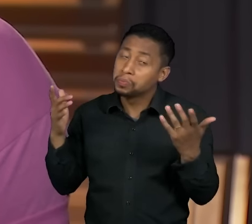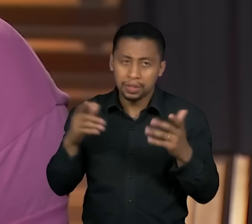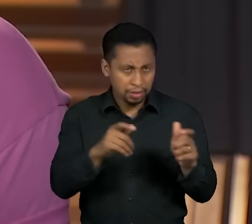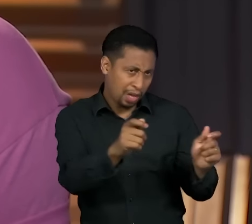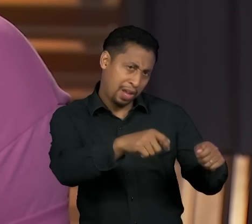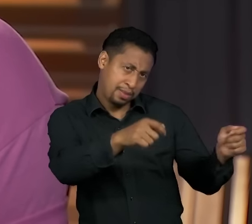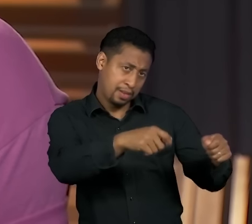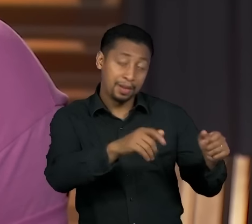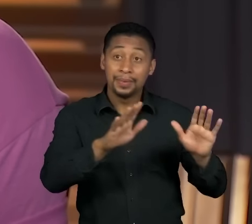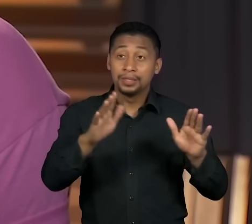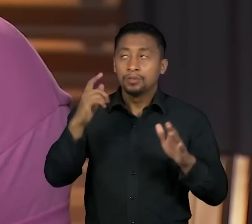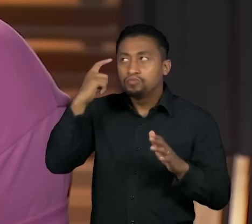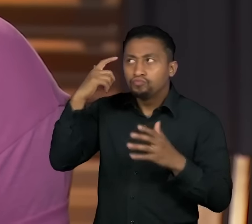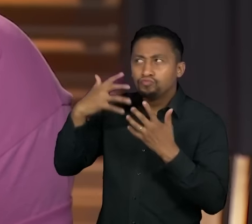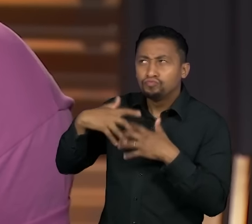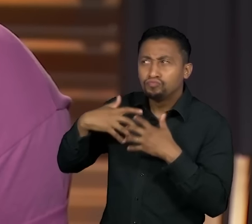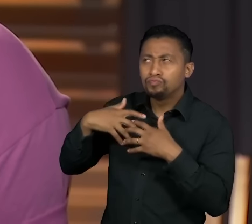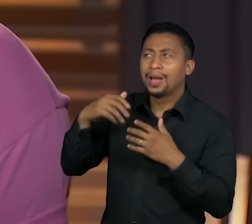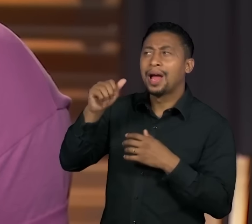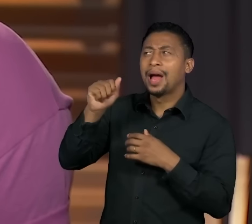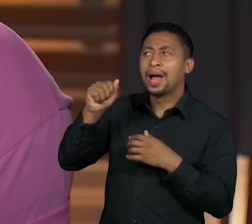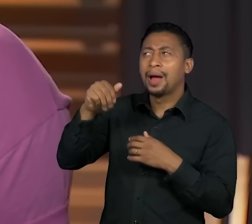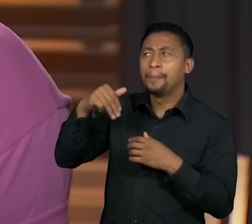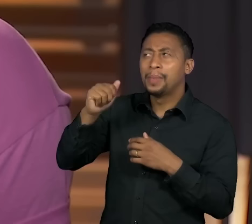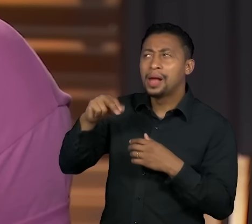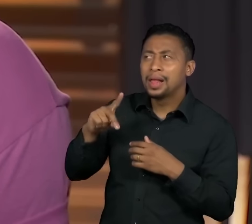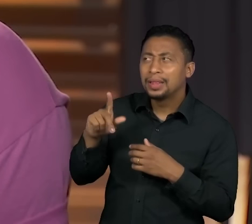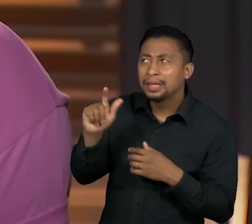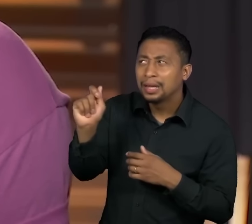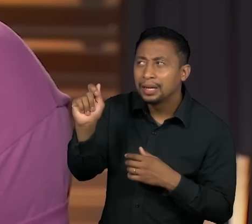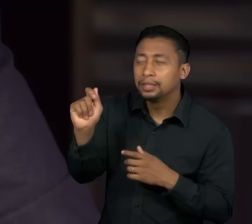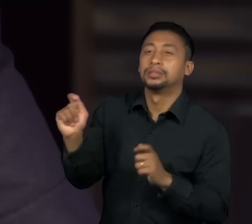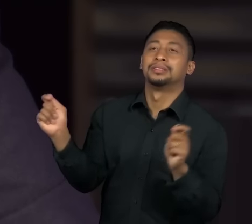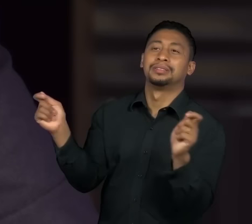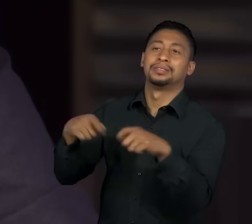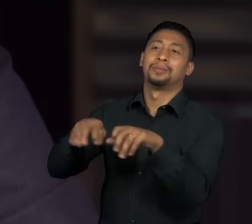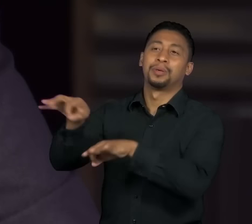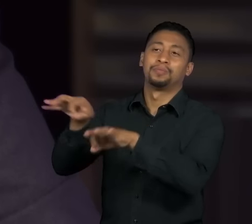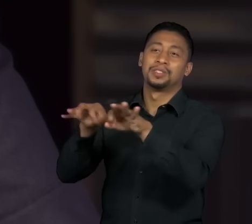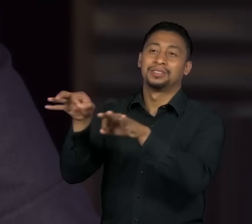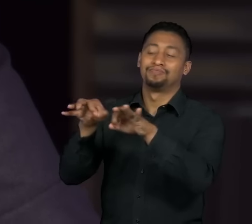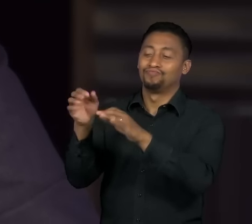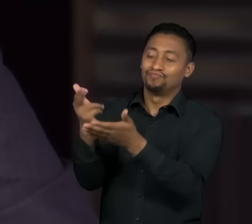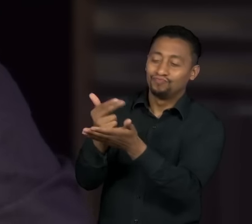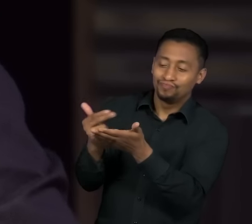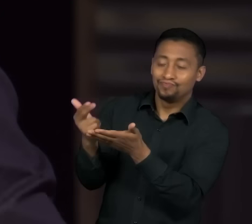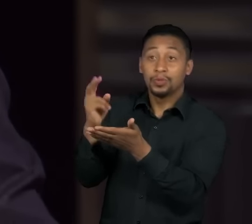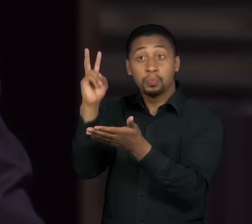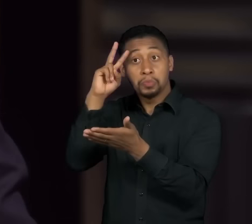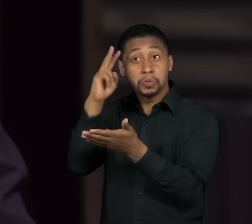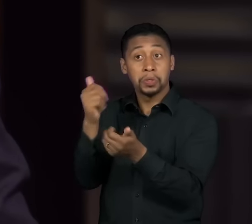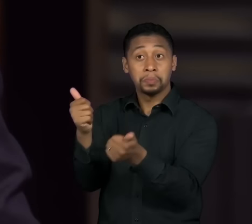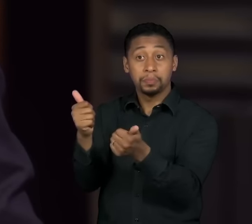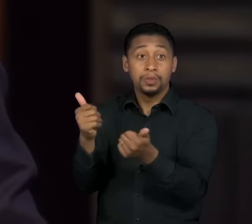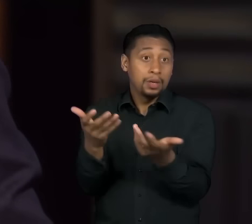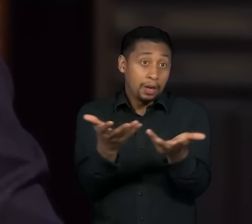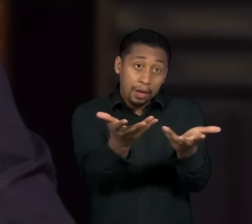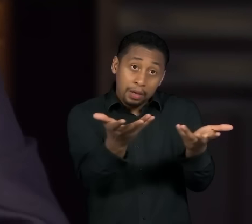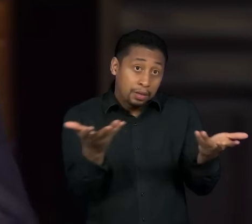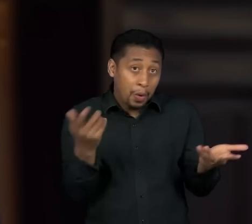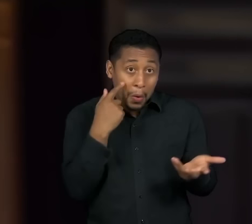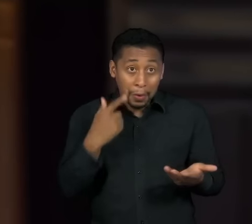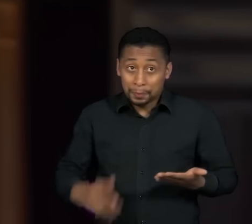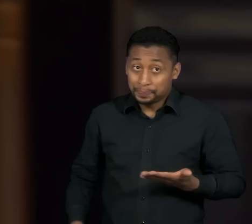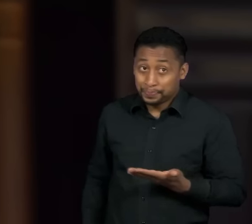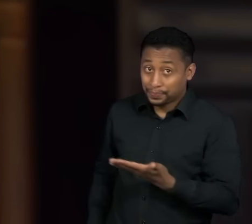tia Amanda, na minha cabeça, estudou com a mãe de Arlindo, dava uma história boa. Opa! Ué, tá aí o Breaking Bad, que